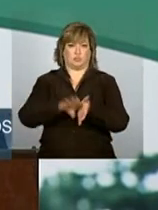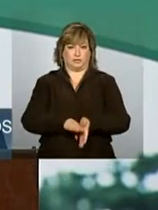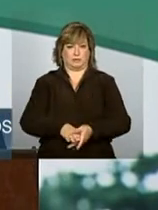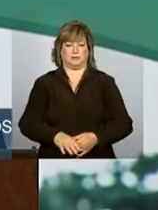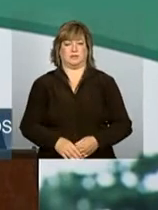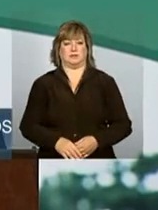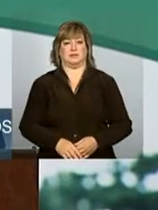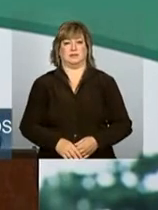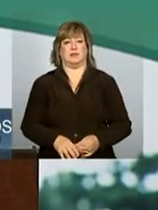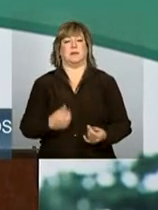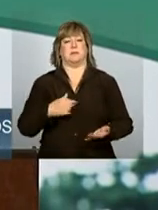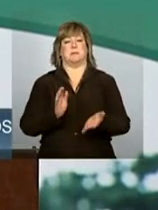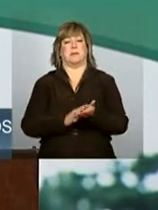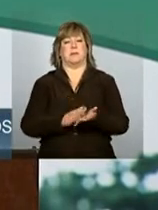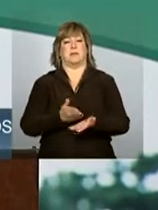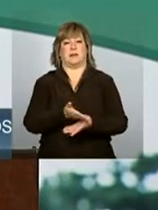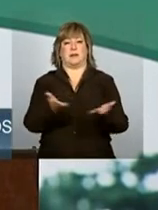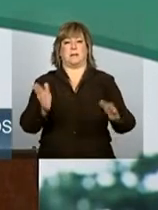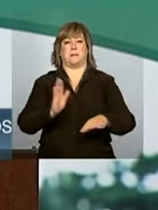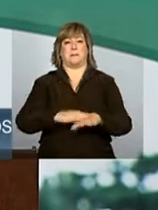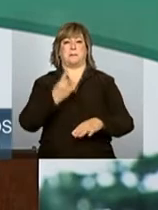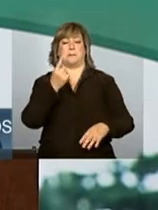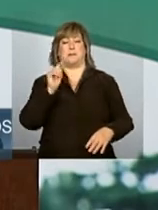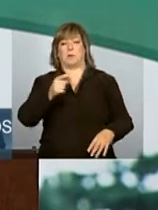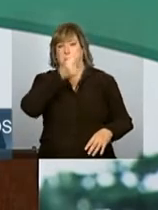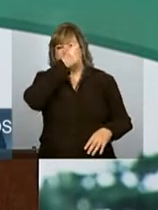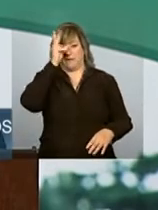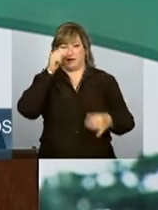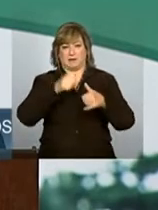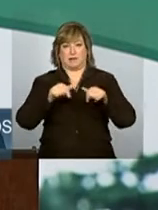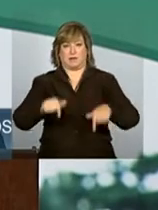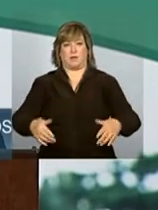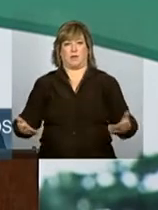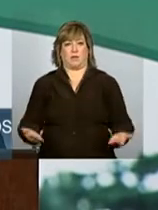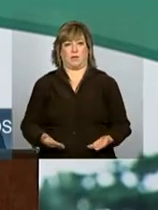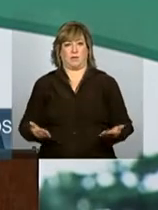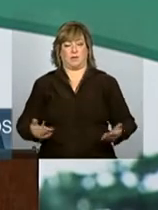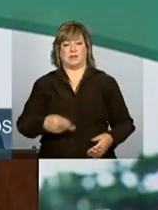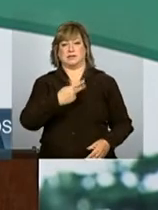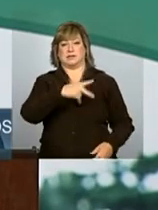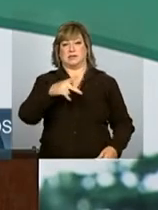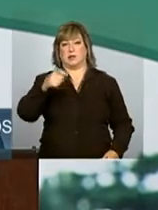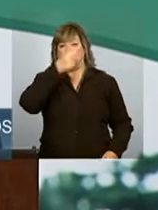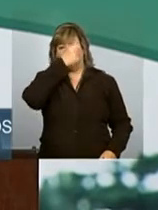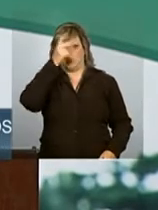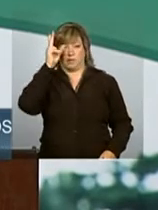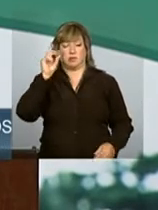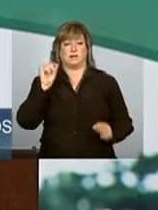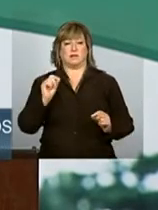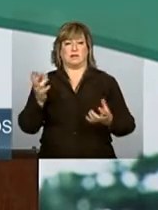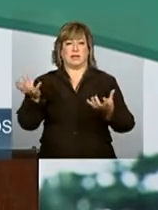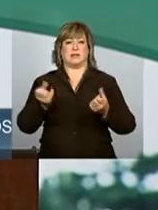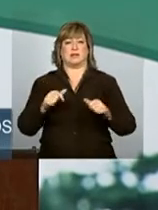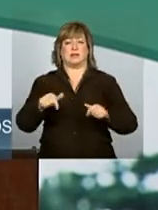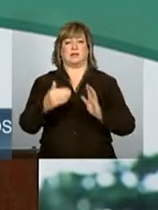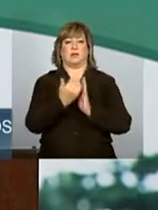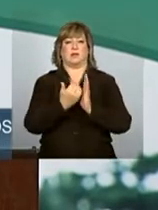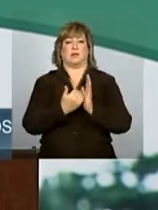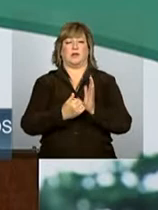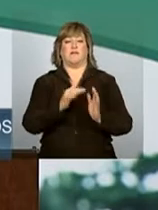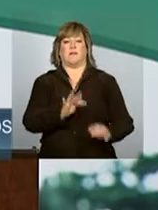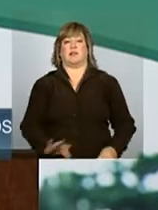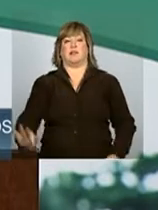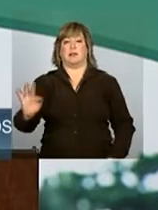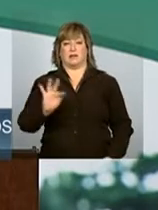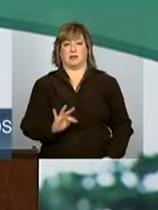Parabenizo a todos os mais de 1.000 prefeitos aqui presentes por seus municípios terem sido contemplados por esse programa federal